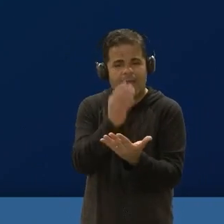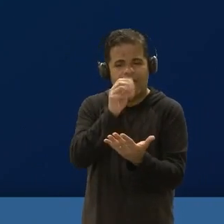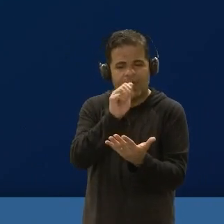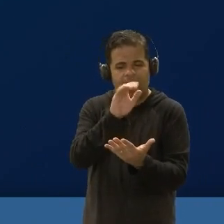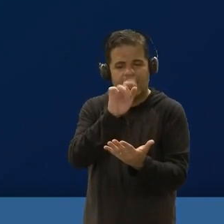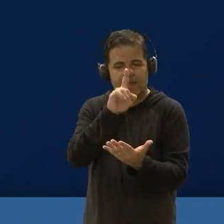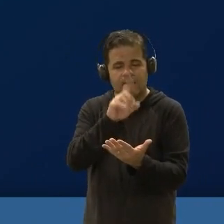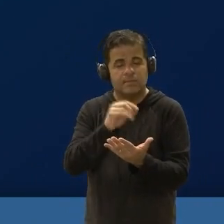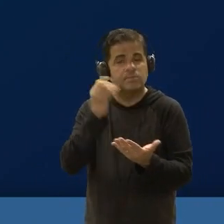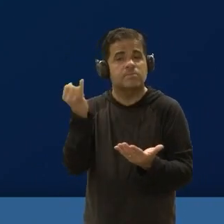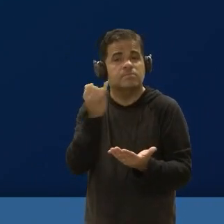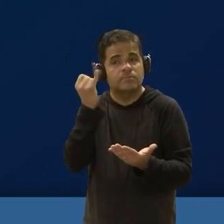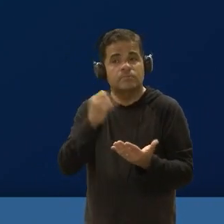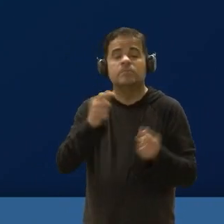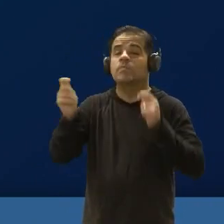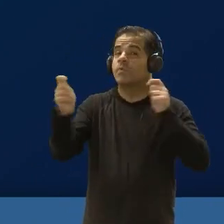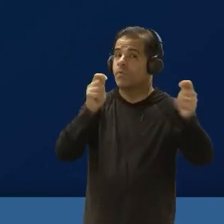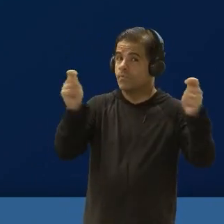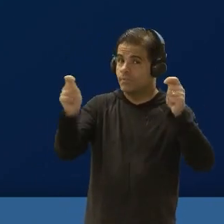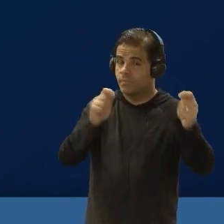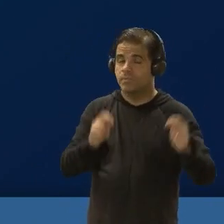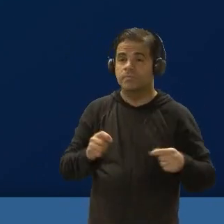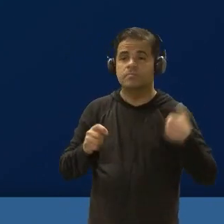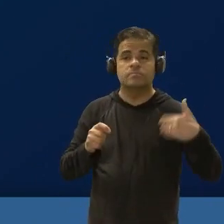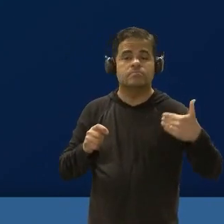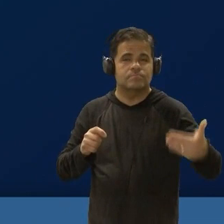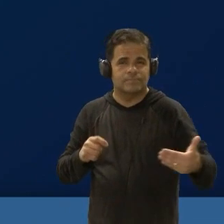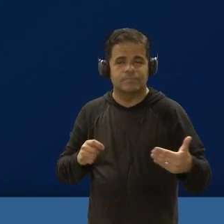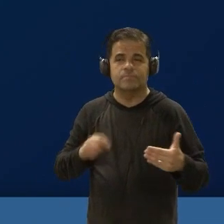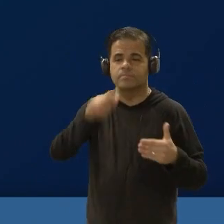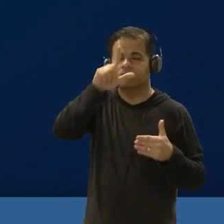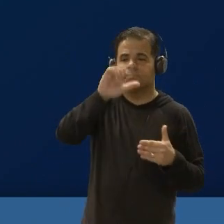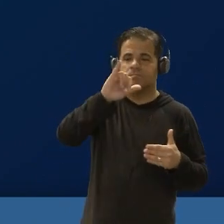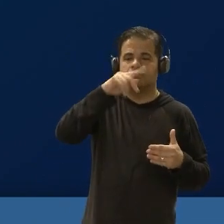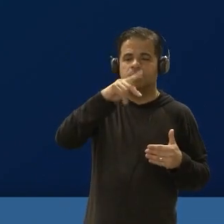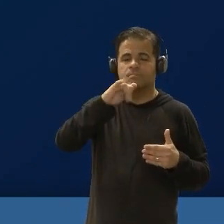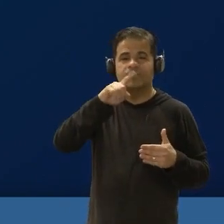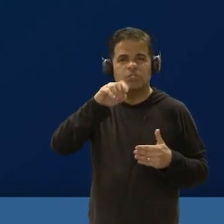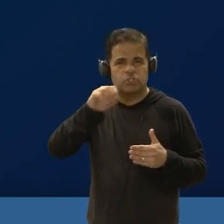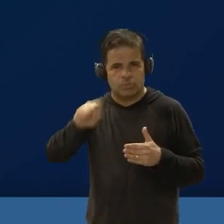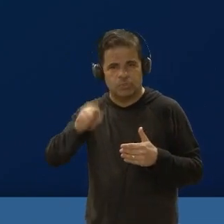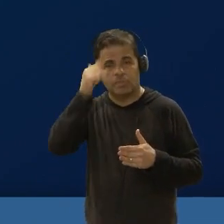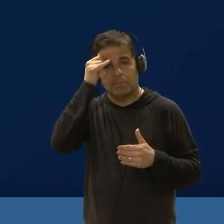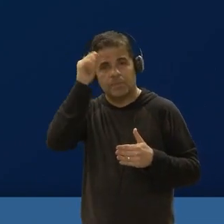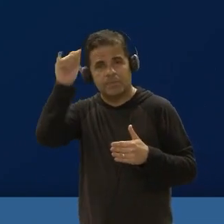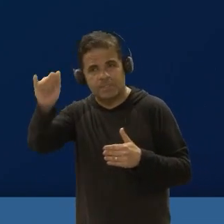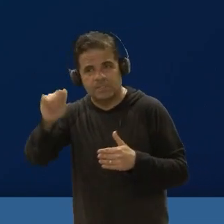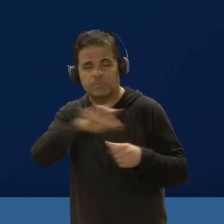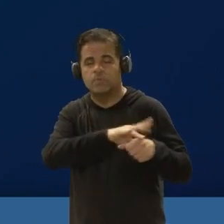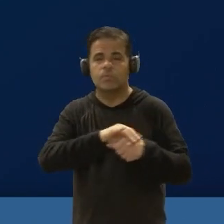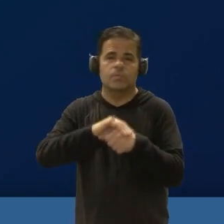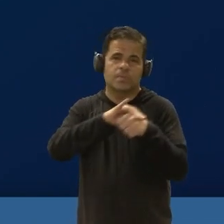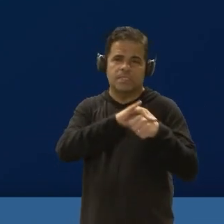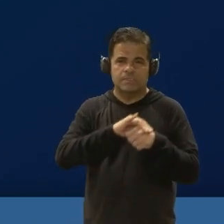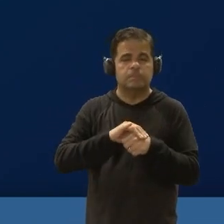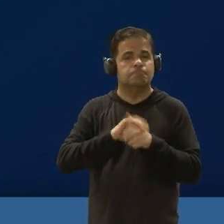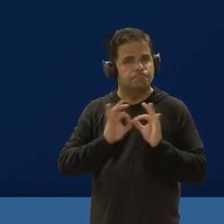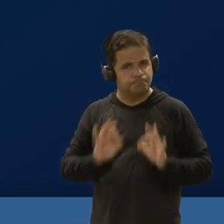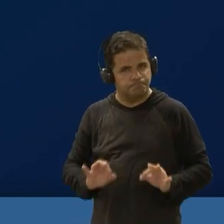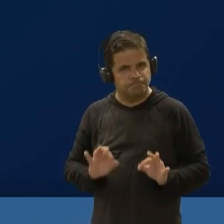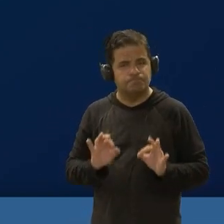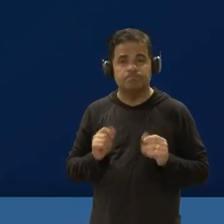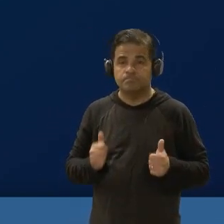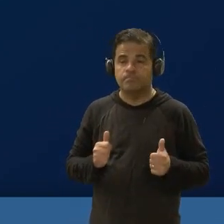são fundamentais para esse controle lipídico do paciente e da prevenção da doença cardiovascular.